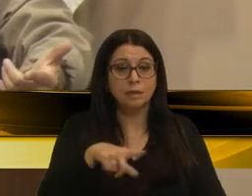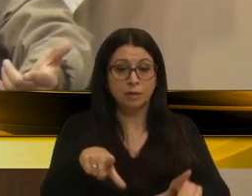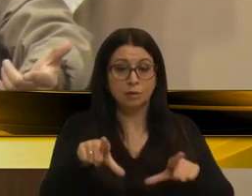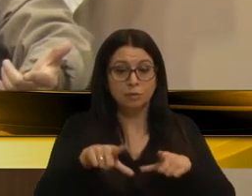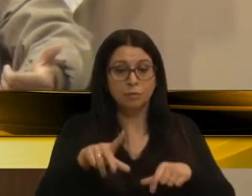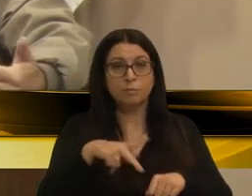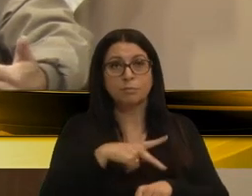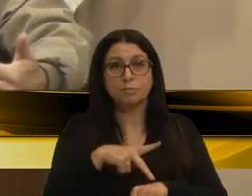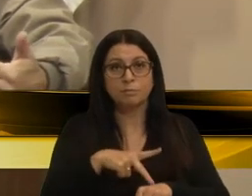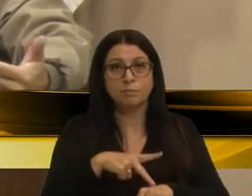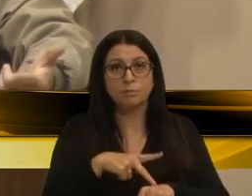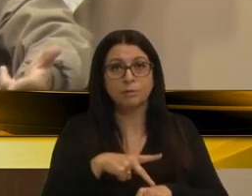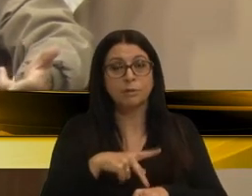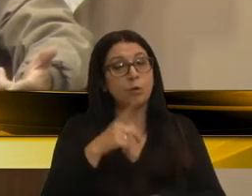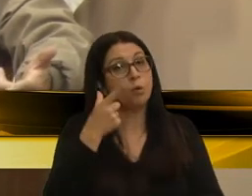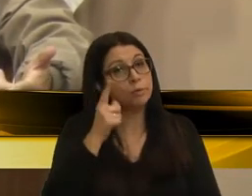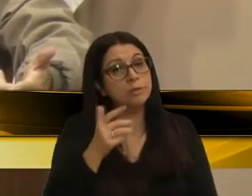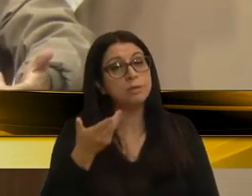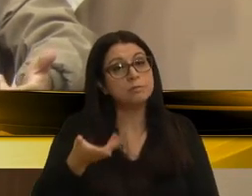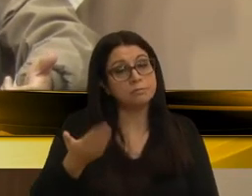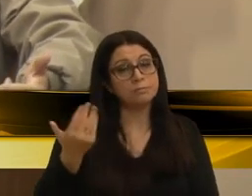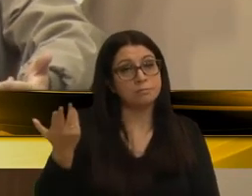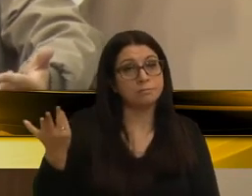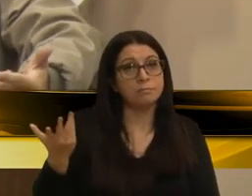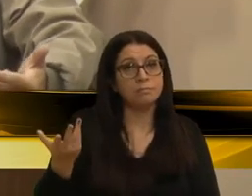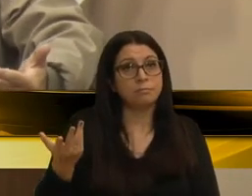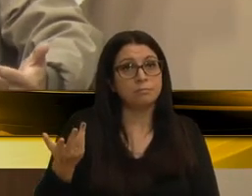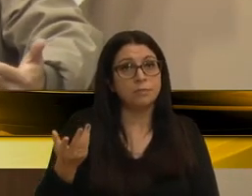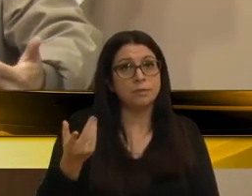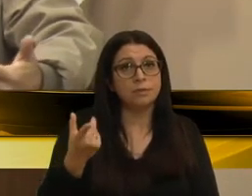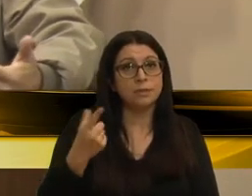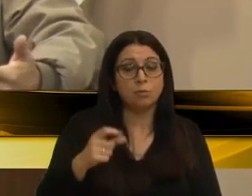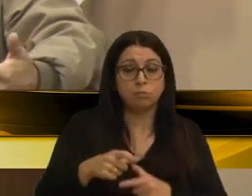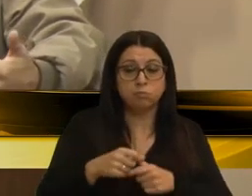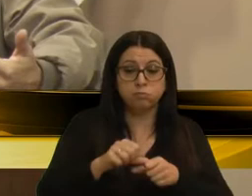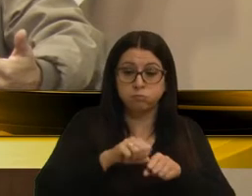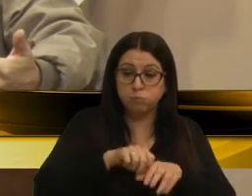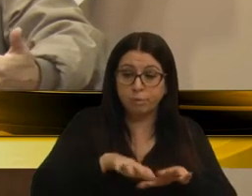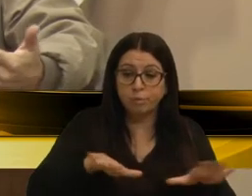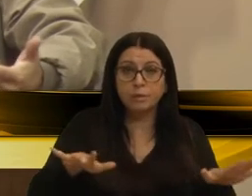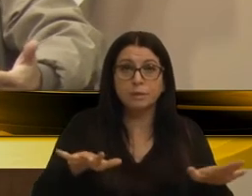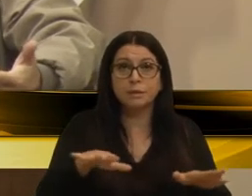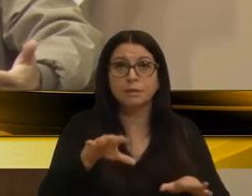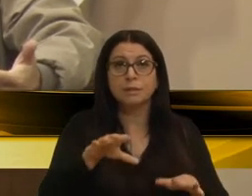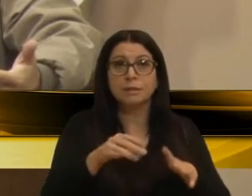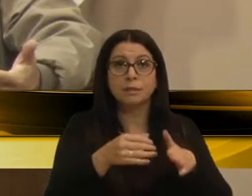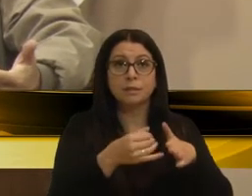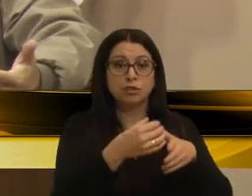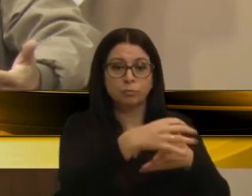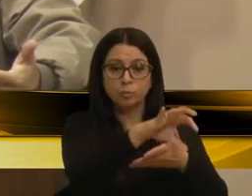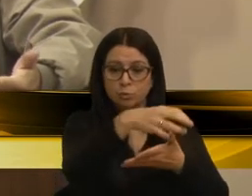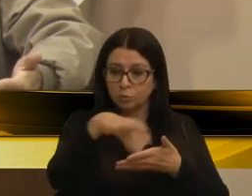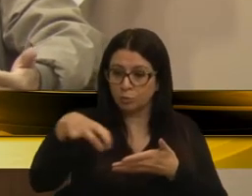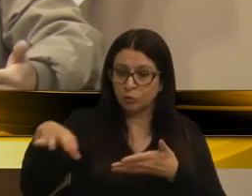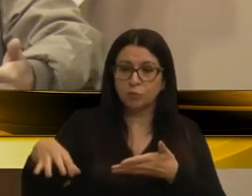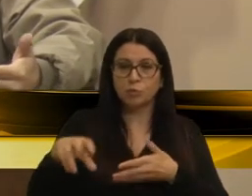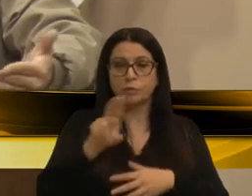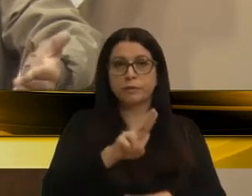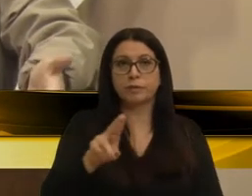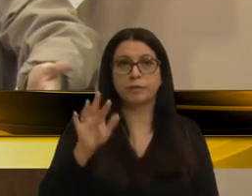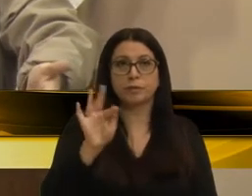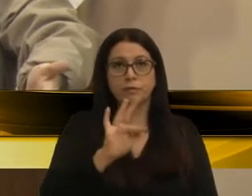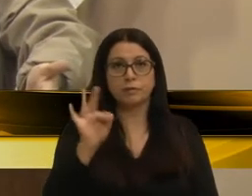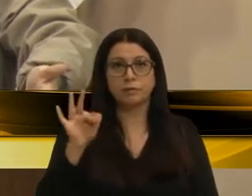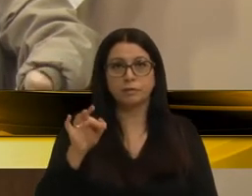nosso país, ou conseguiam. Com as expansões de campos e núcleos das universidades federais, na época